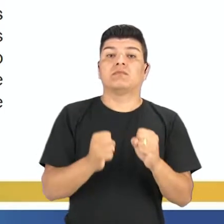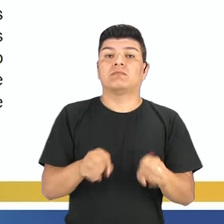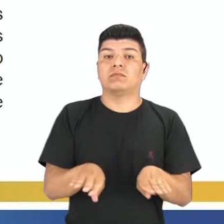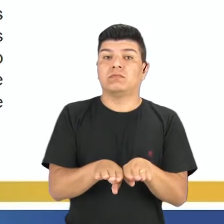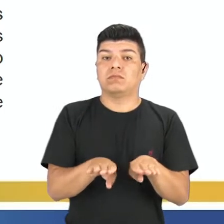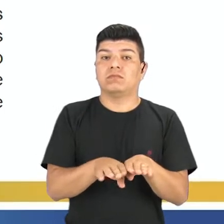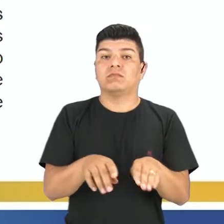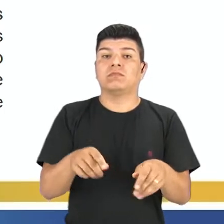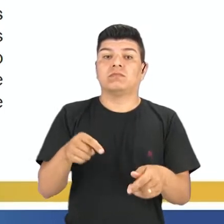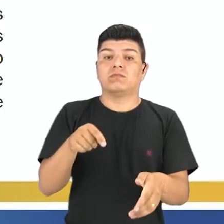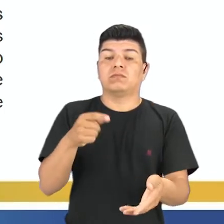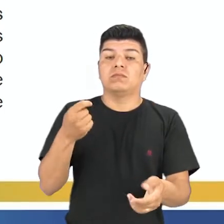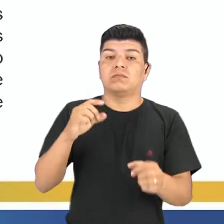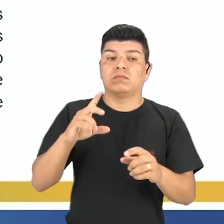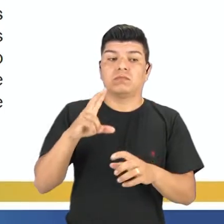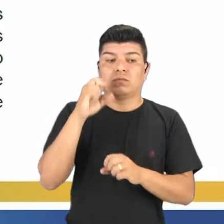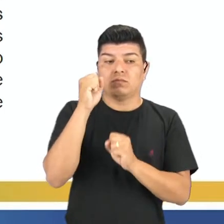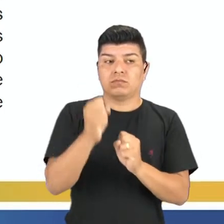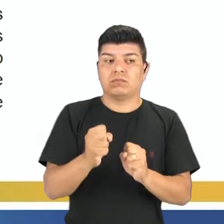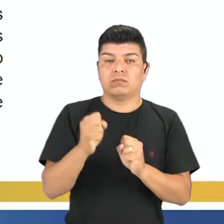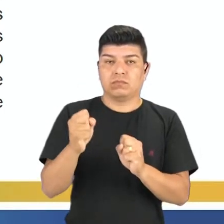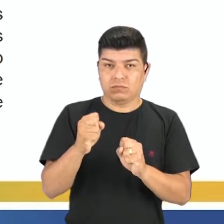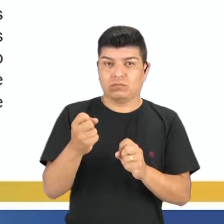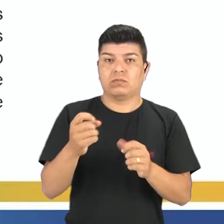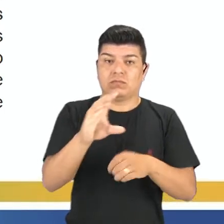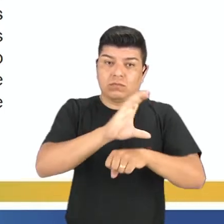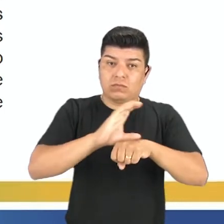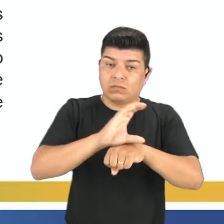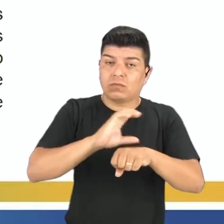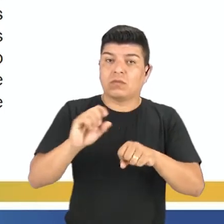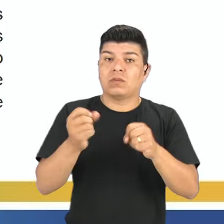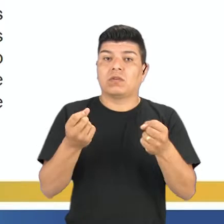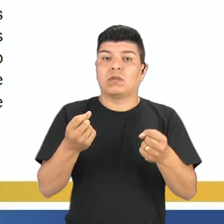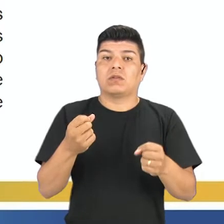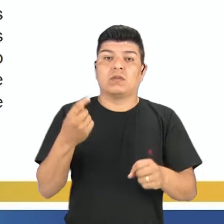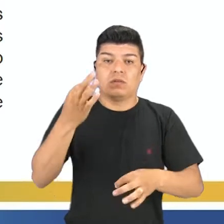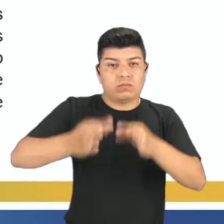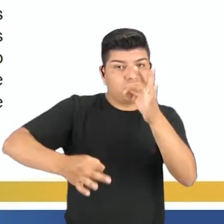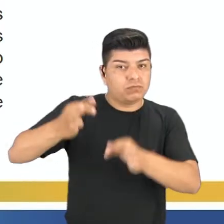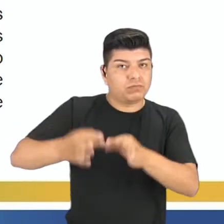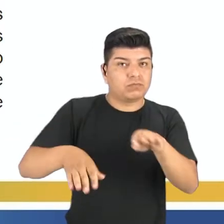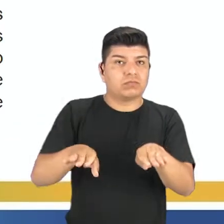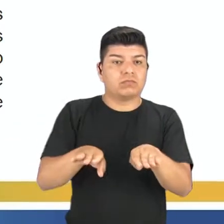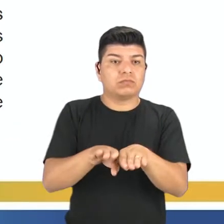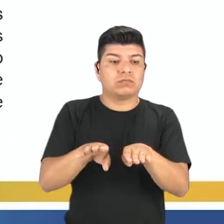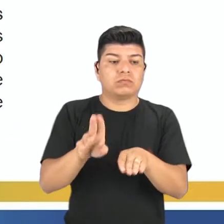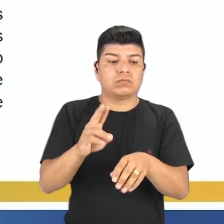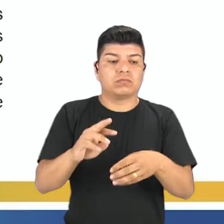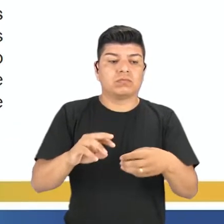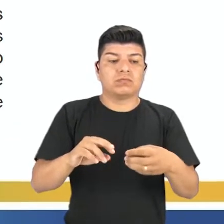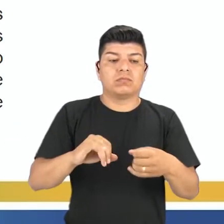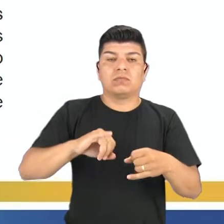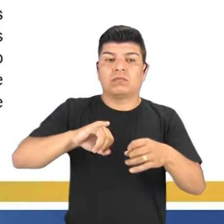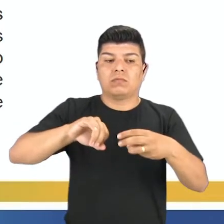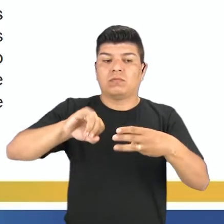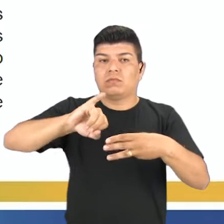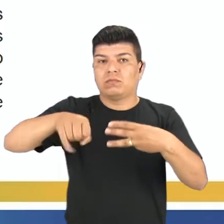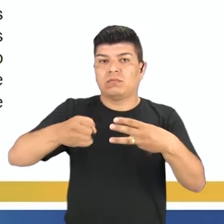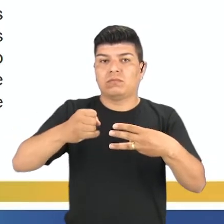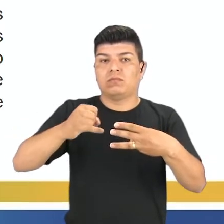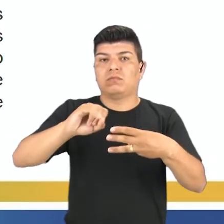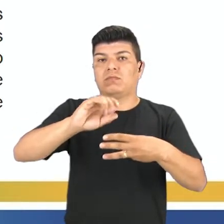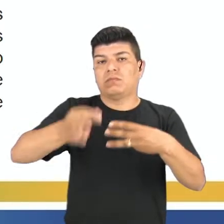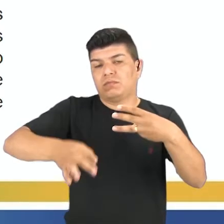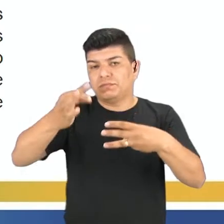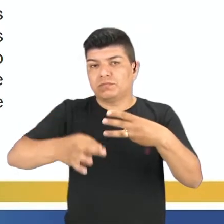de reivindicá-los dos poderes constituídos. Ora, o efetivo acesso ao jurídico, último arquejo do cidadão, a